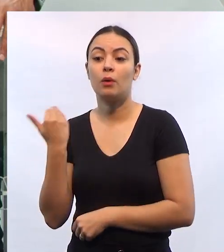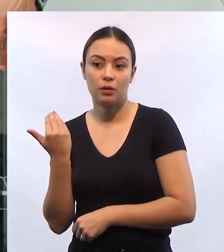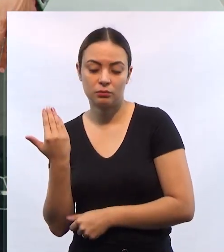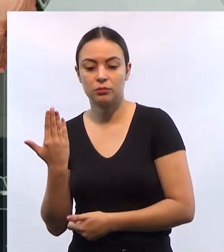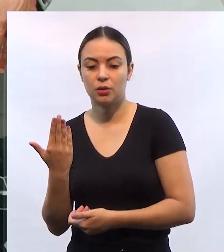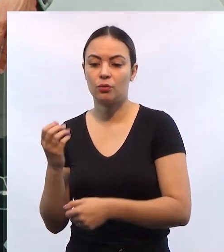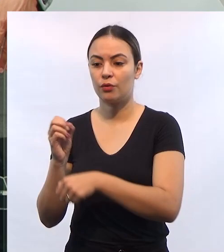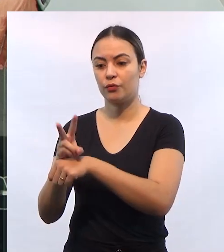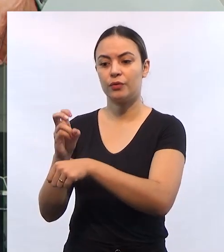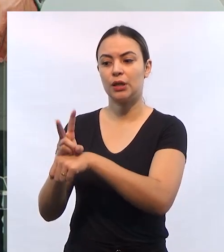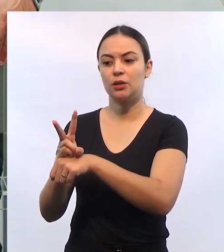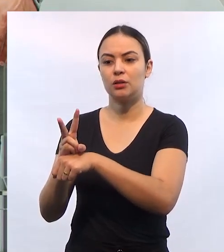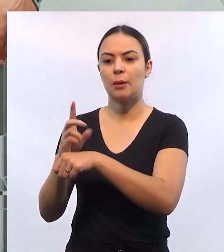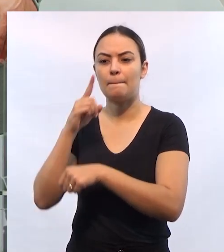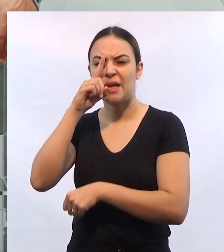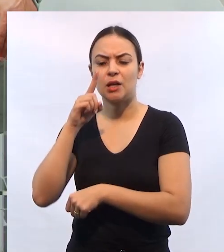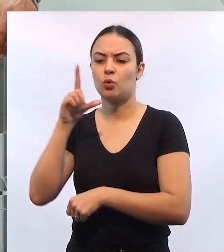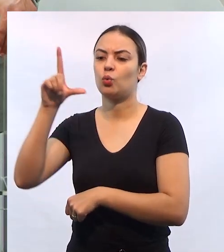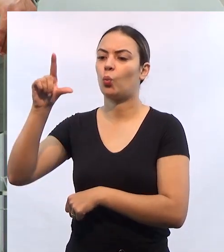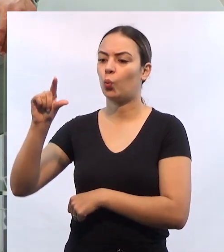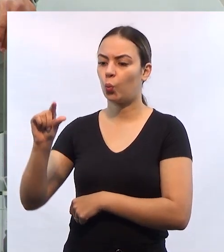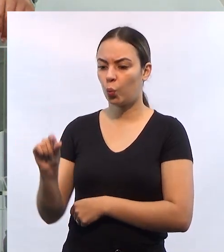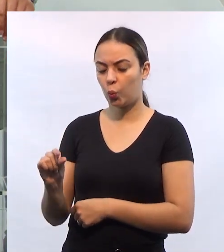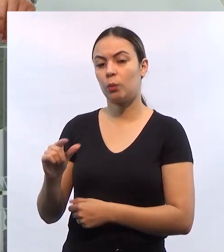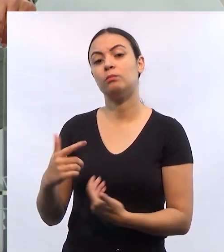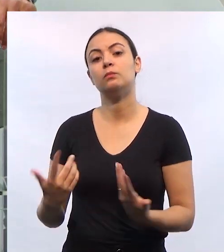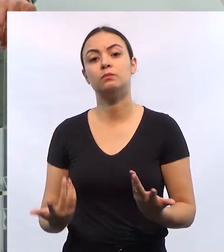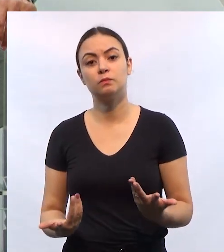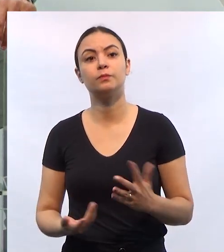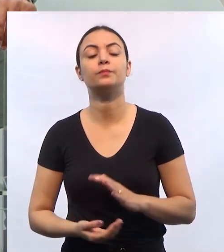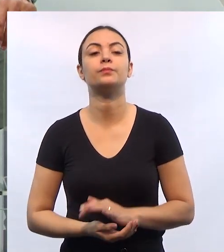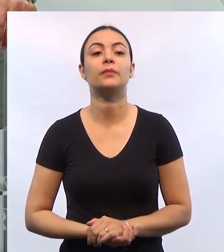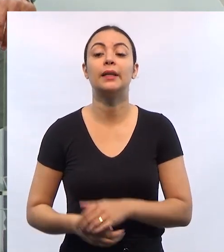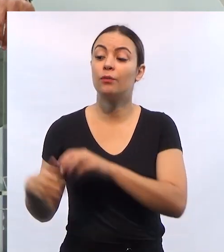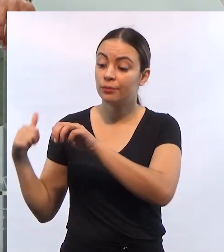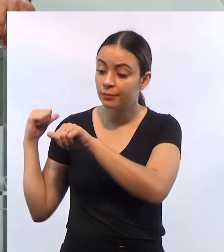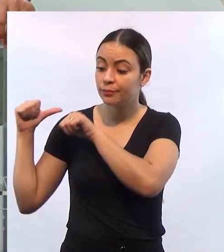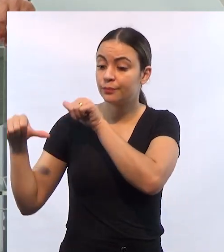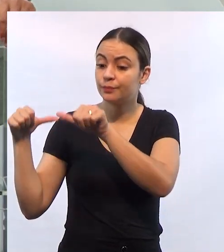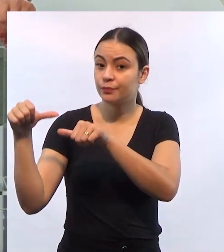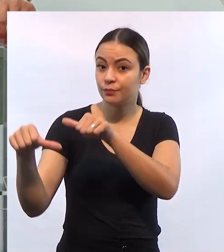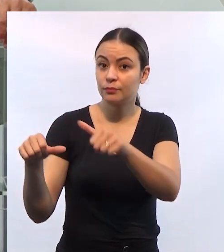Passamos por uma situação desse tipo. Então, a teoria contingencial, fatores que